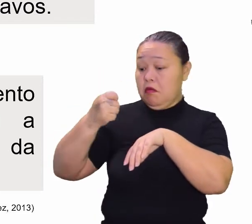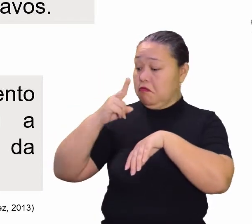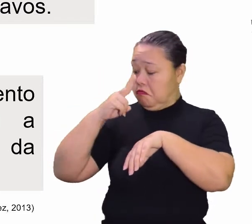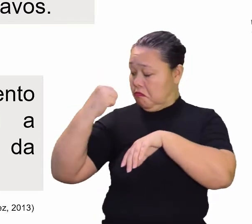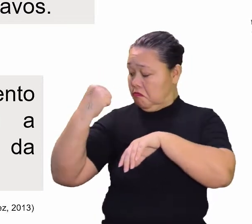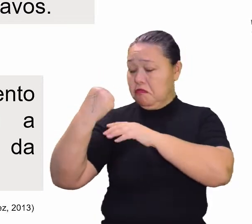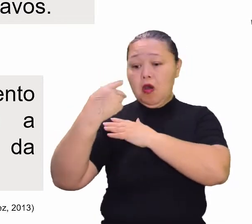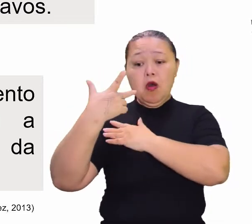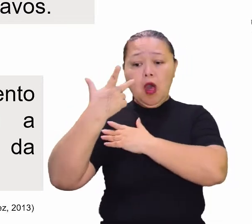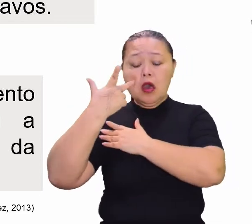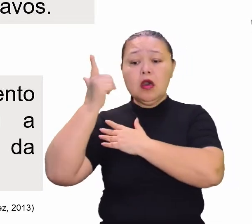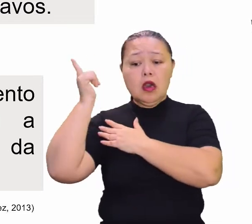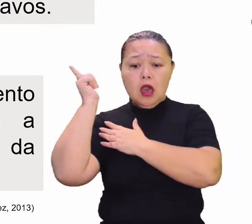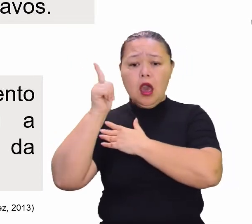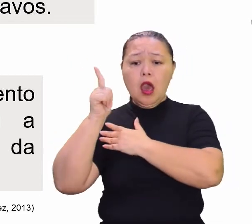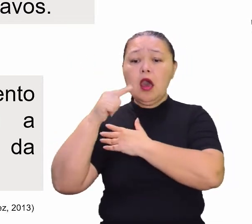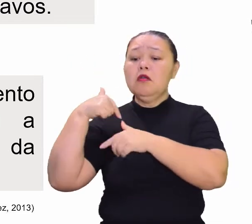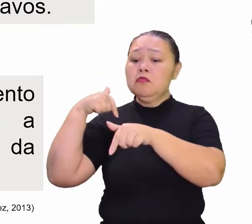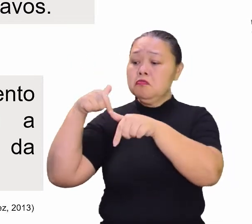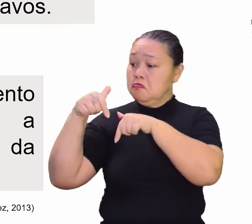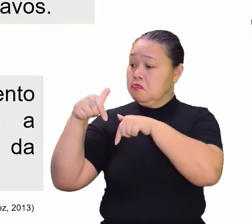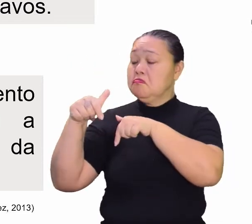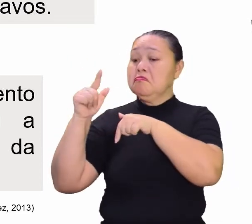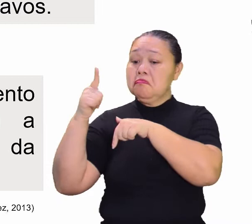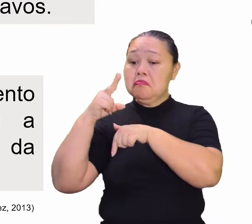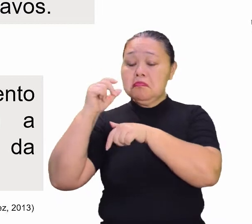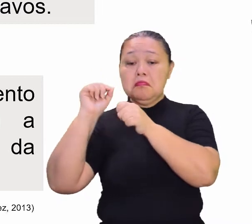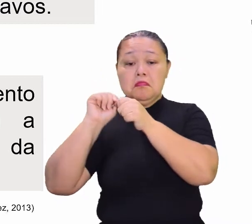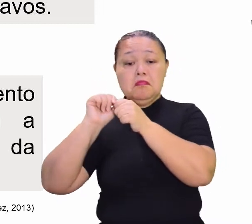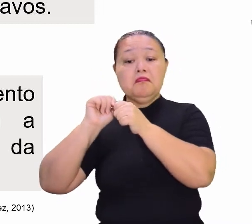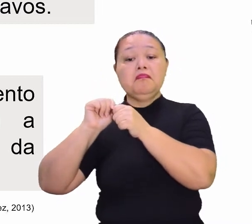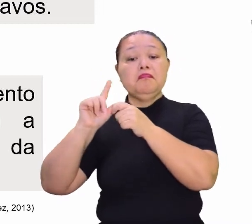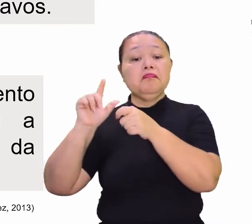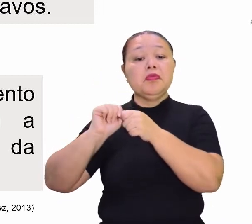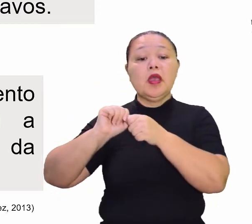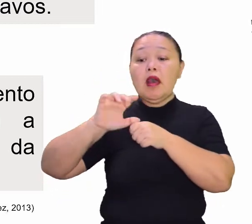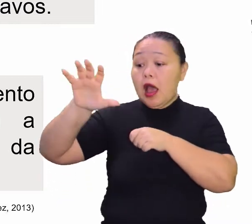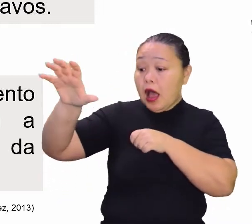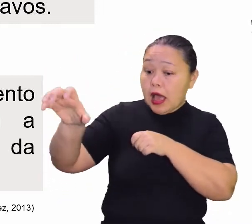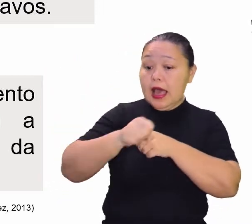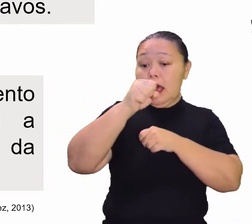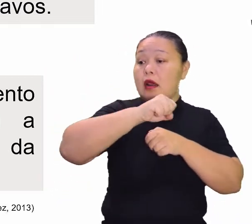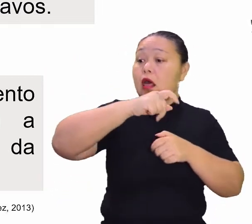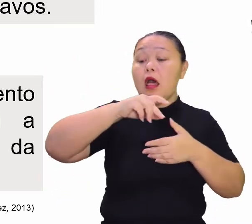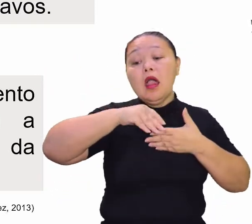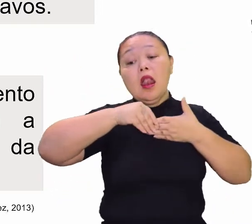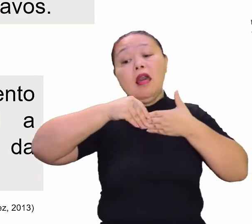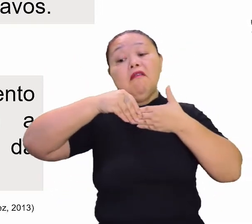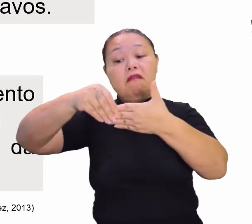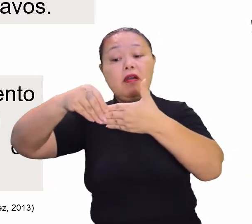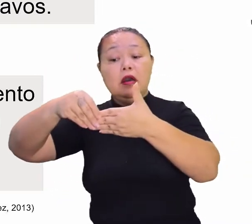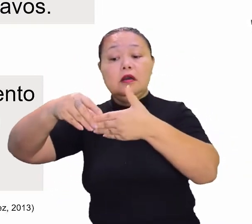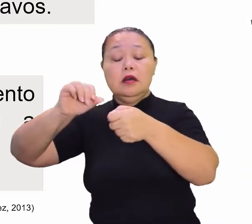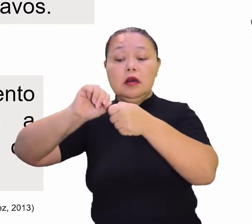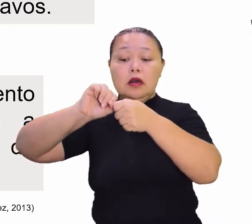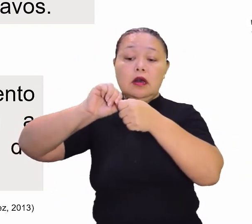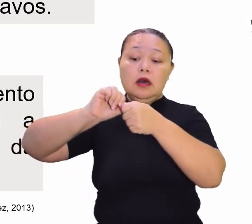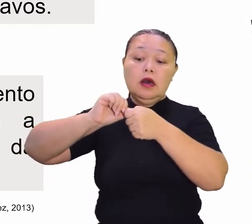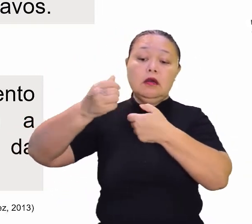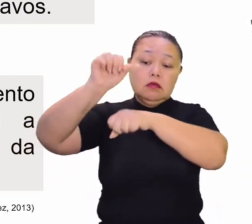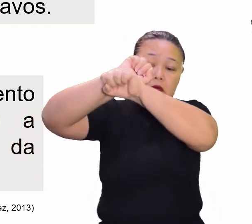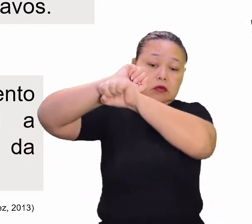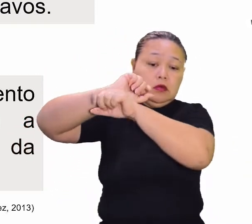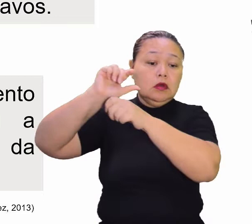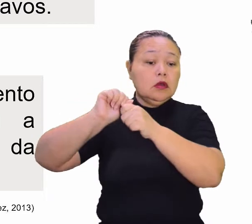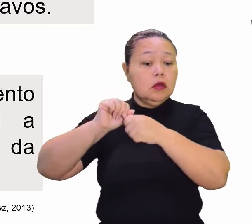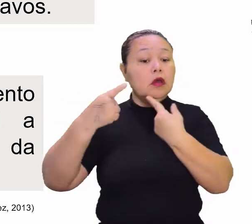trabalho, aqueles que foram arrancados do continente pelo comércio de escravos. Isso levou à redução do